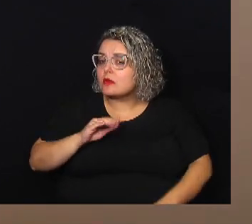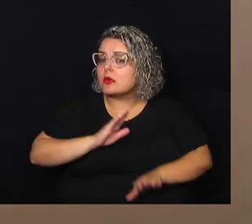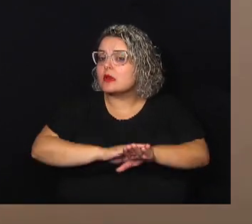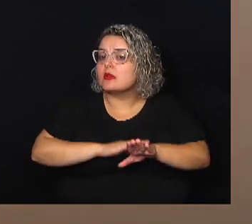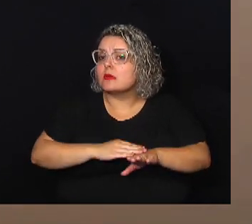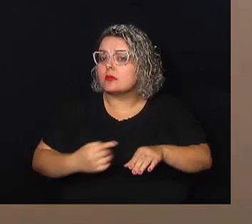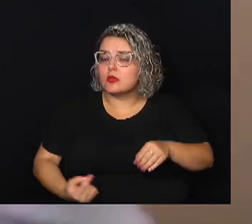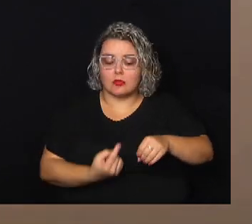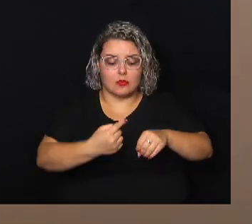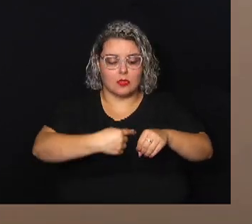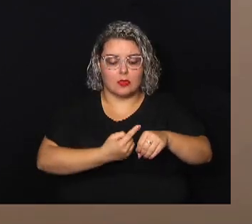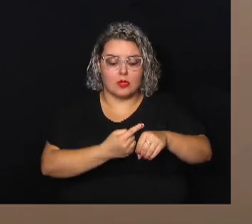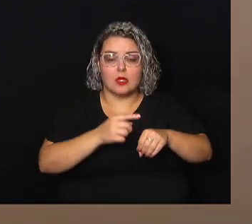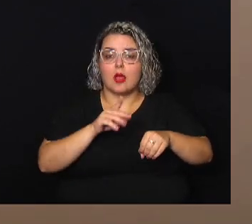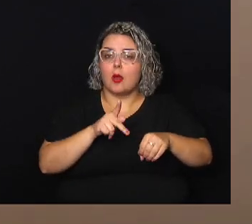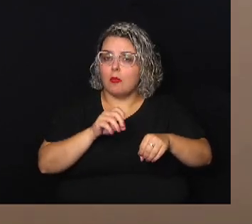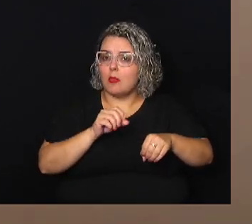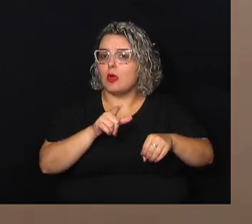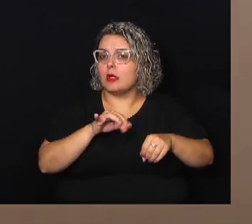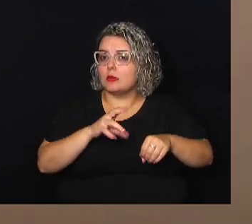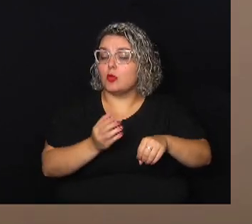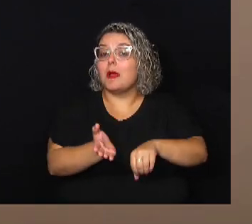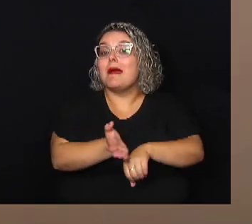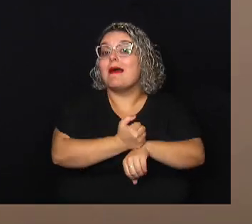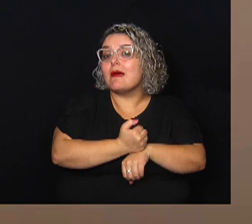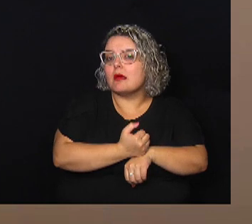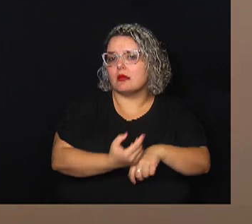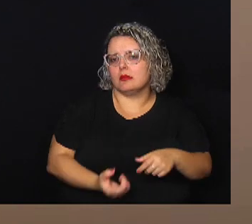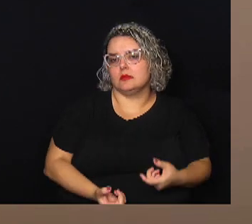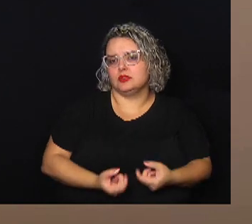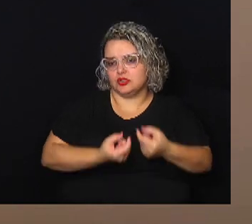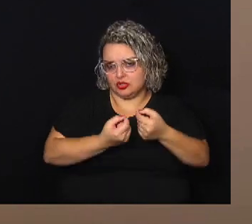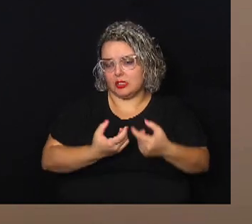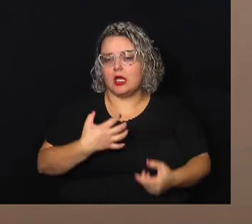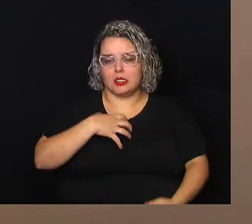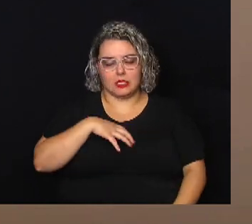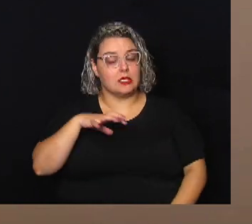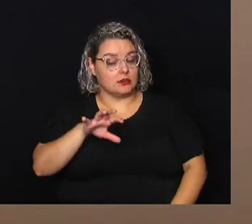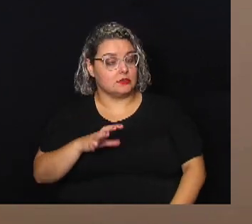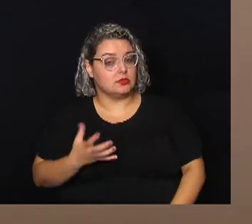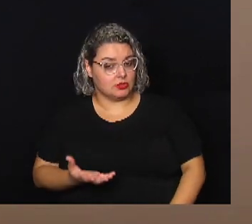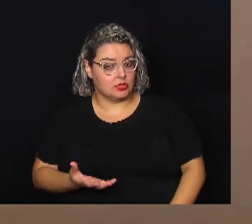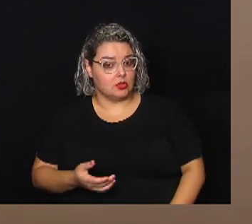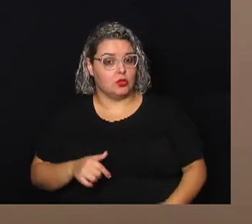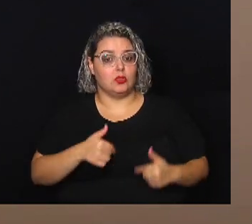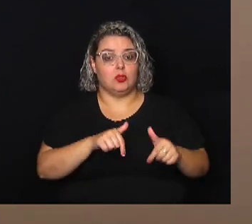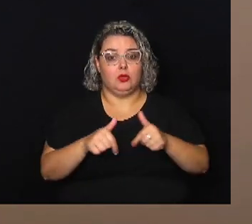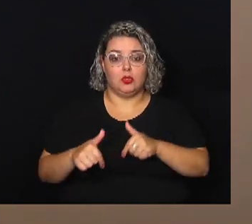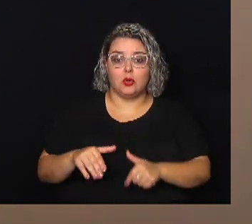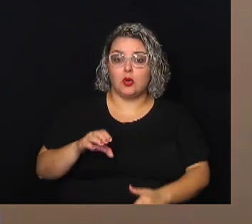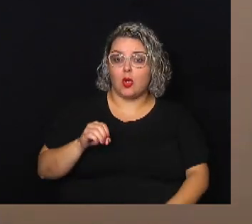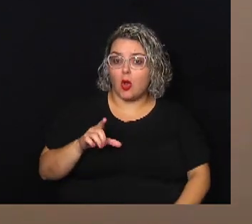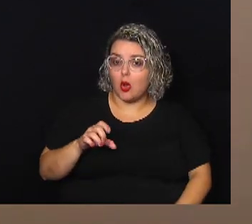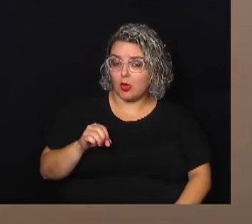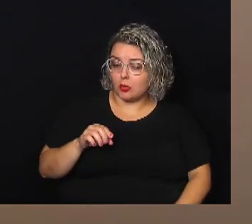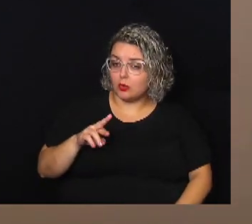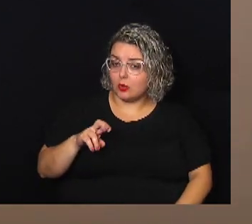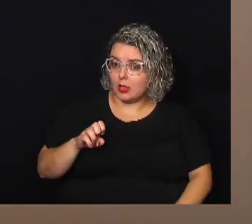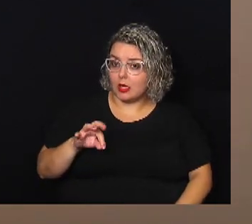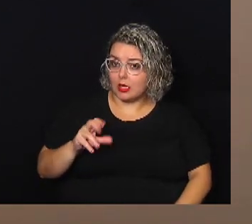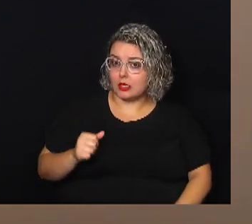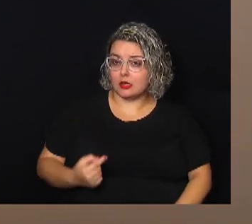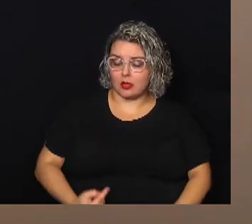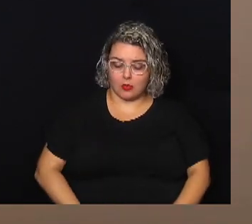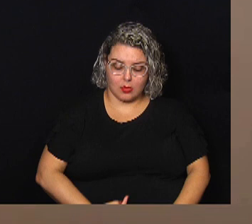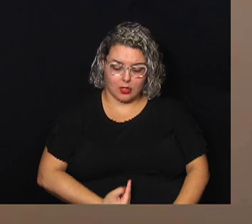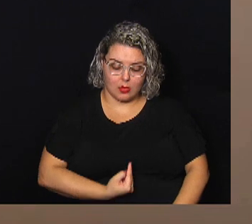nesse pólipo, antes dele virar câncer. Dessa forma, quando nós trabalhamos com câncer coloretal, a